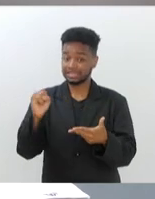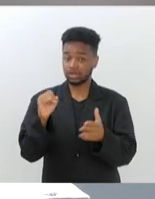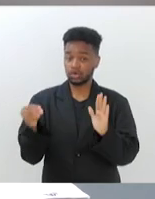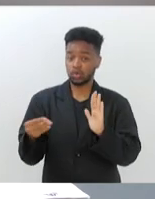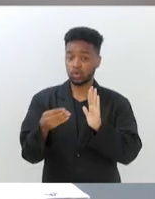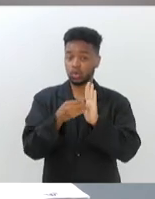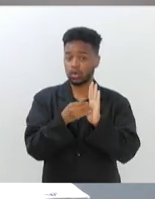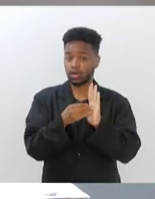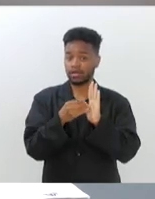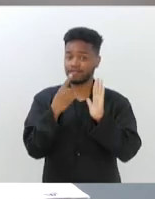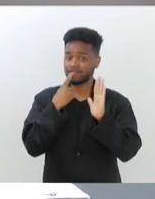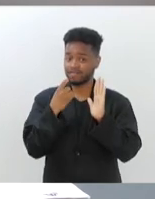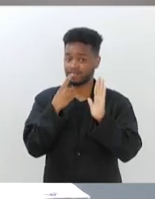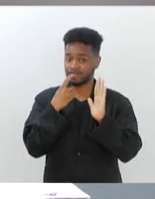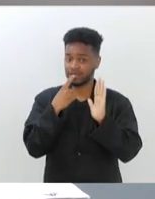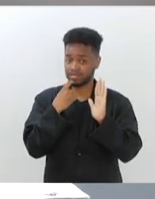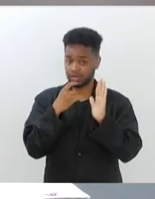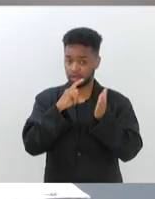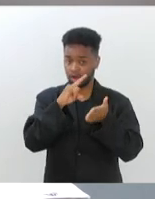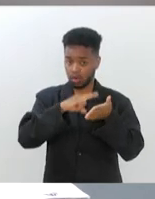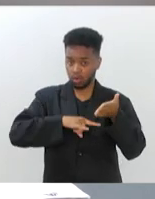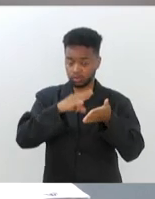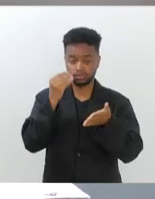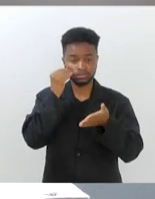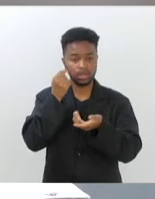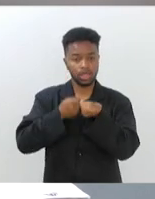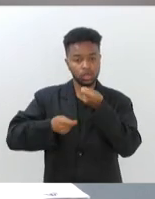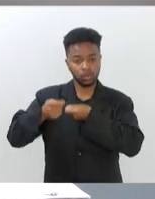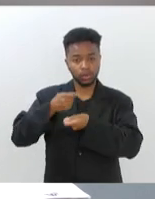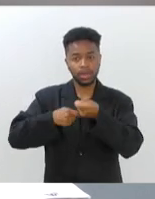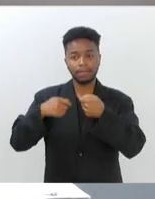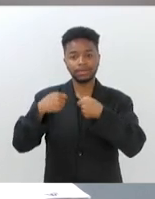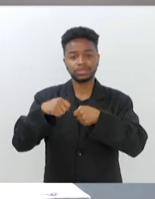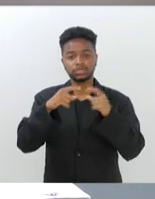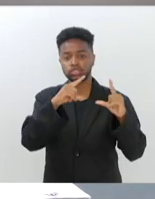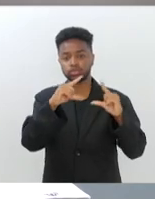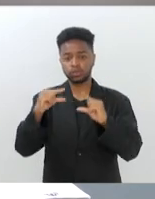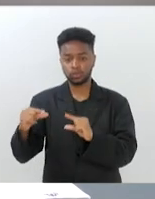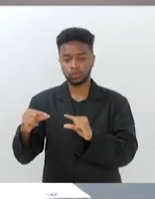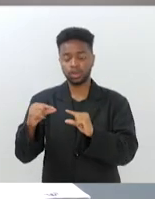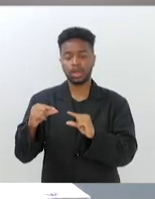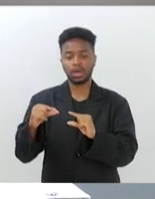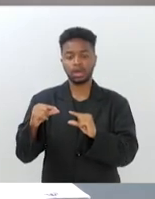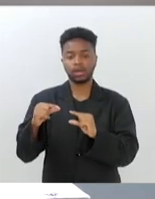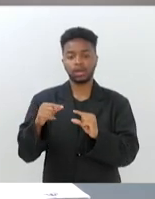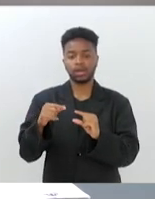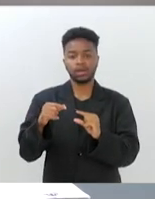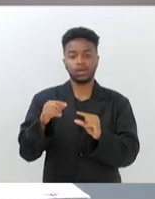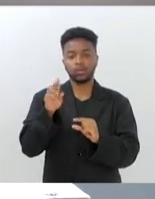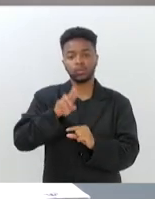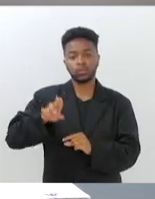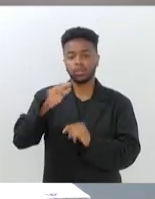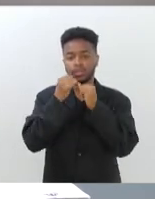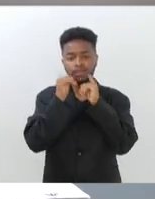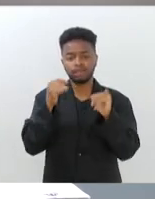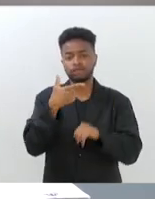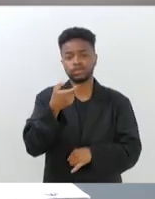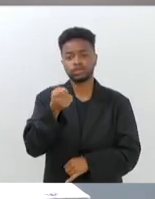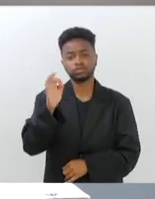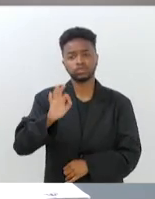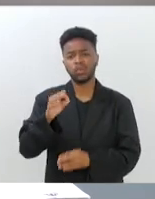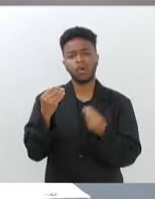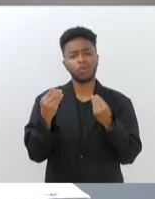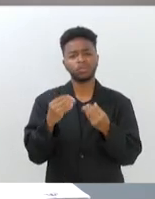bandeira vermelha para ter economia reduz o seu consumo em 20% que como é que pode